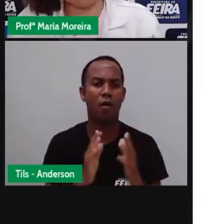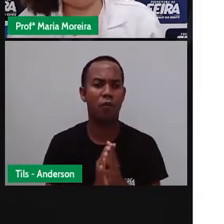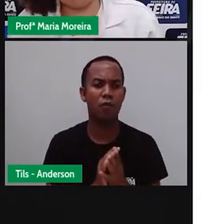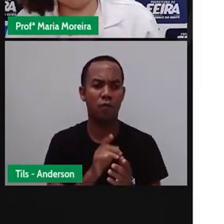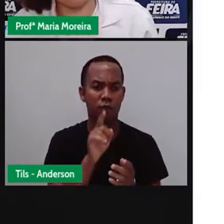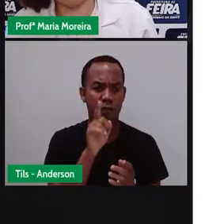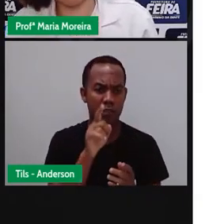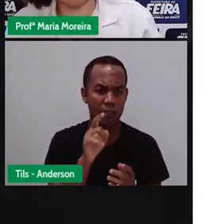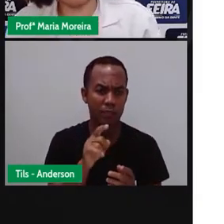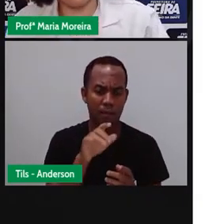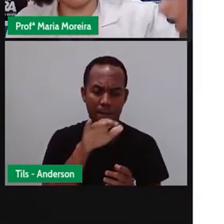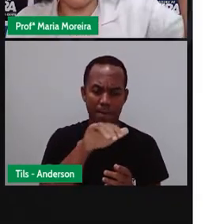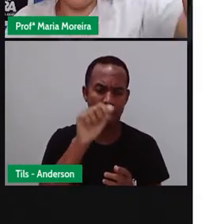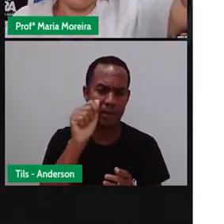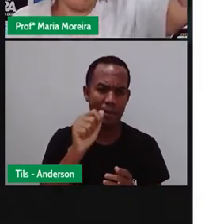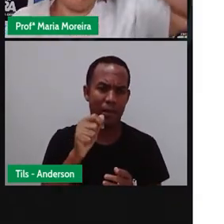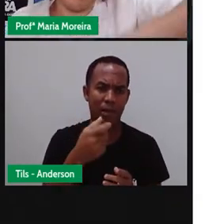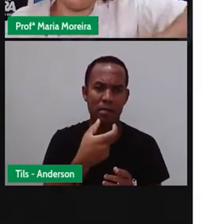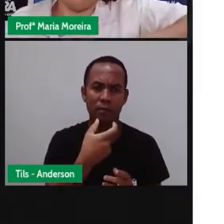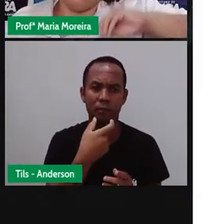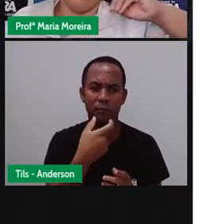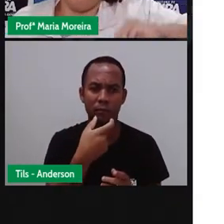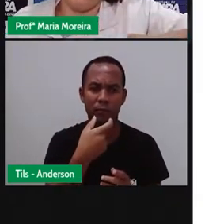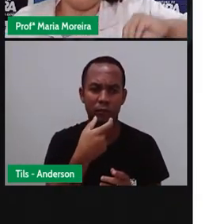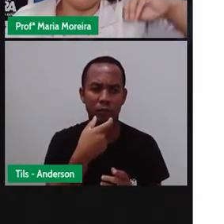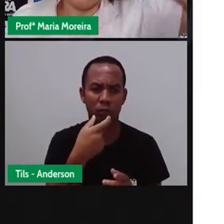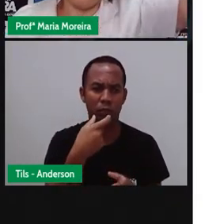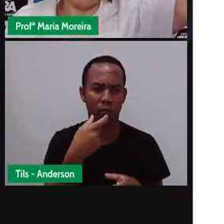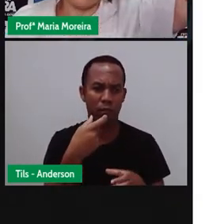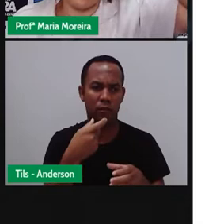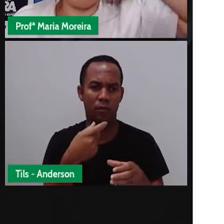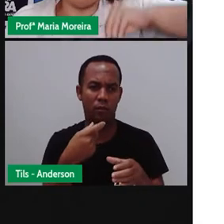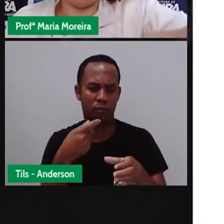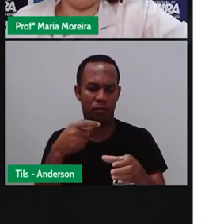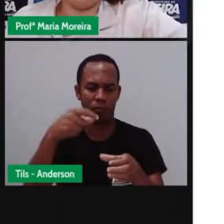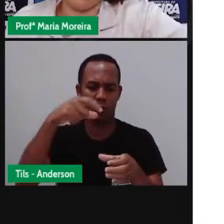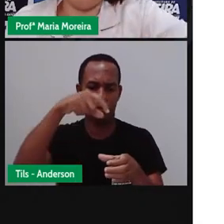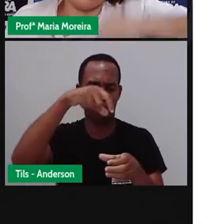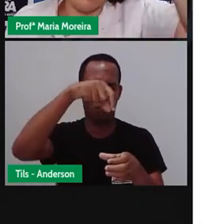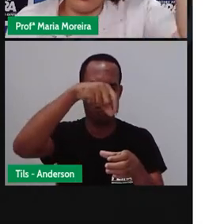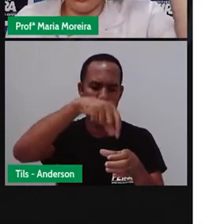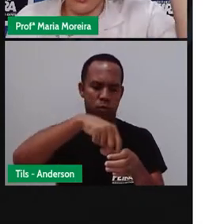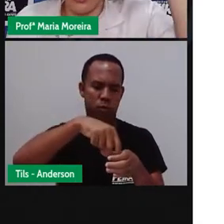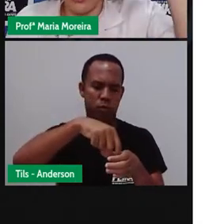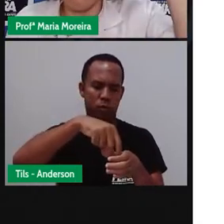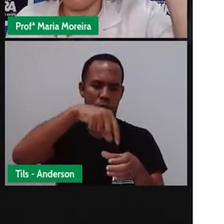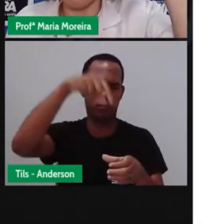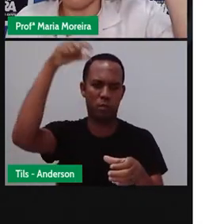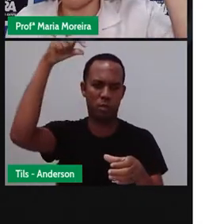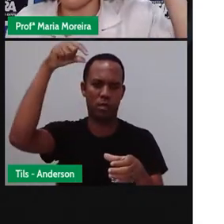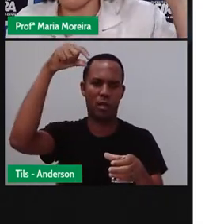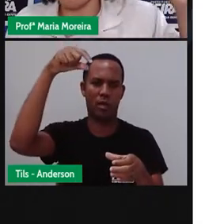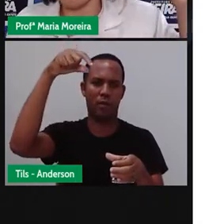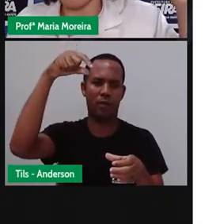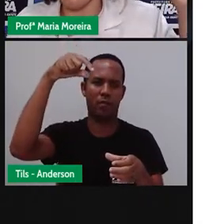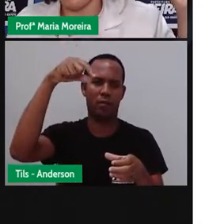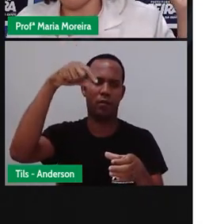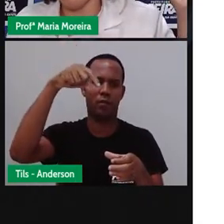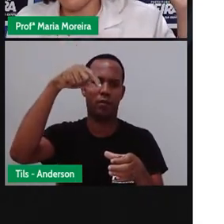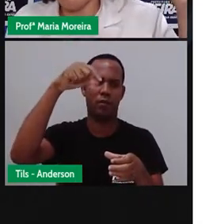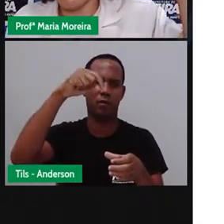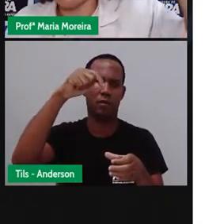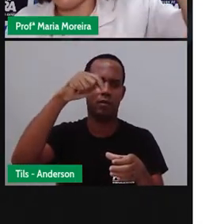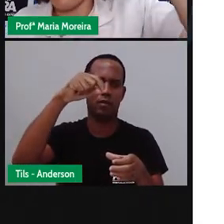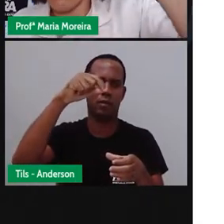biscoito de maisena e colocasse no seu café. Quando você acaba de colocar e você tira rápido, não dá tempo de